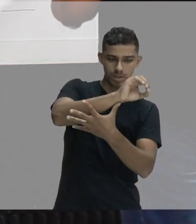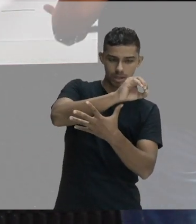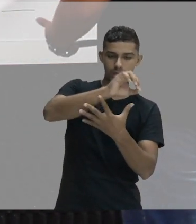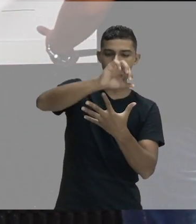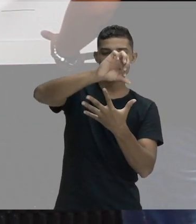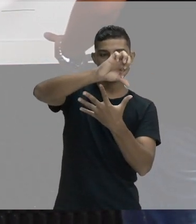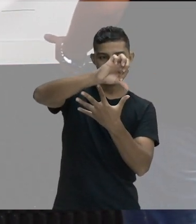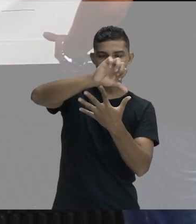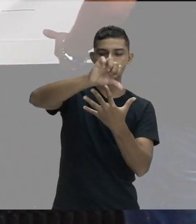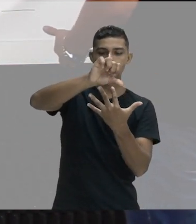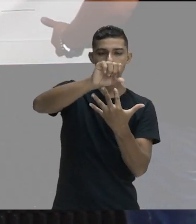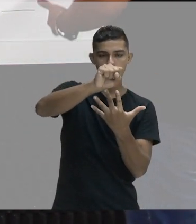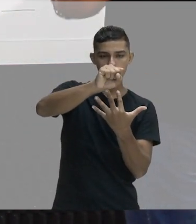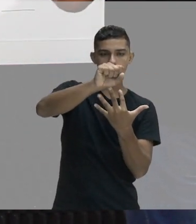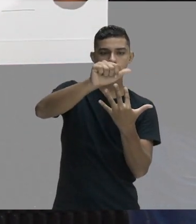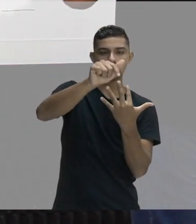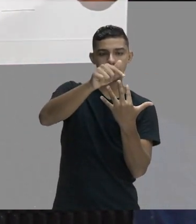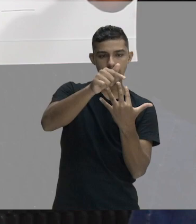aqui vai